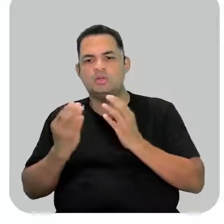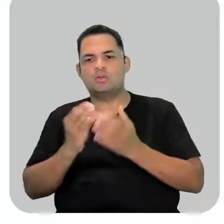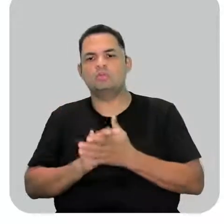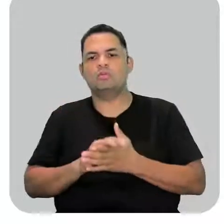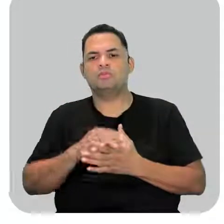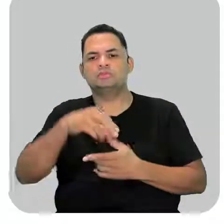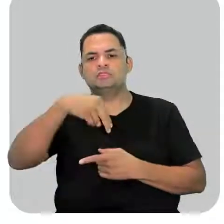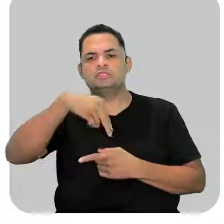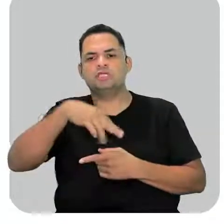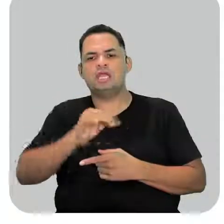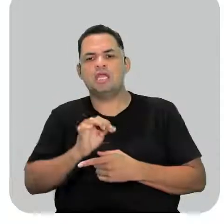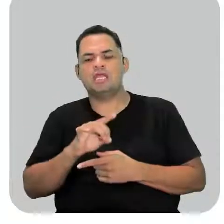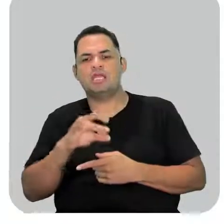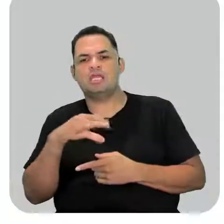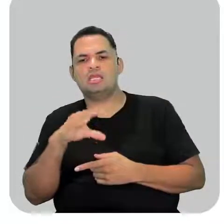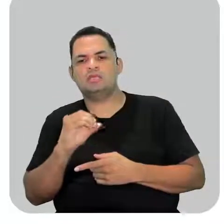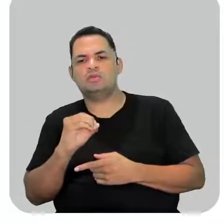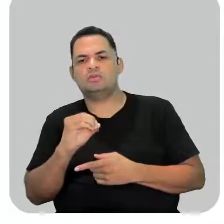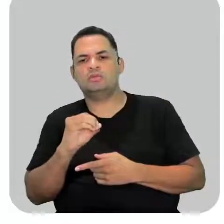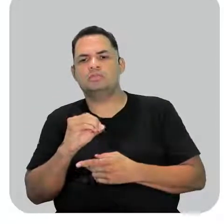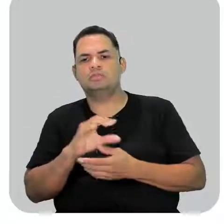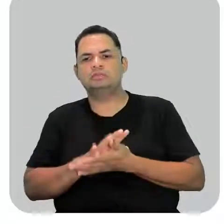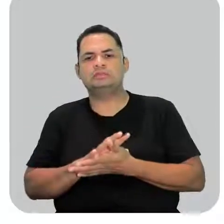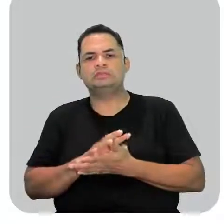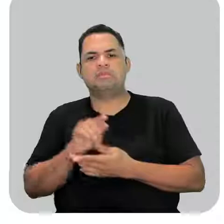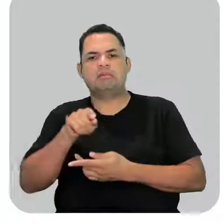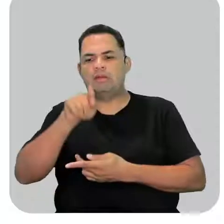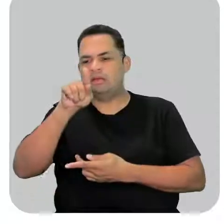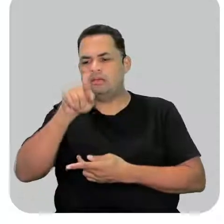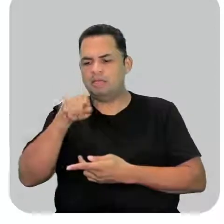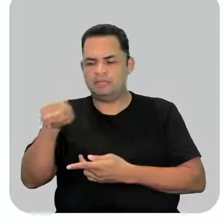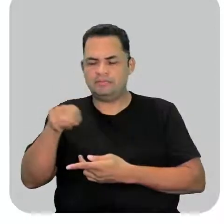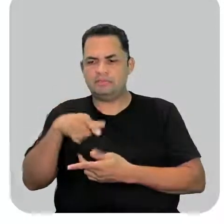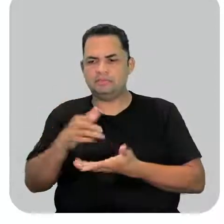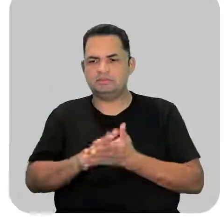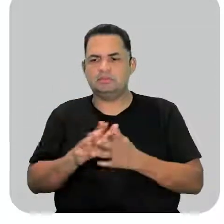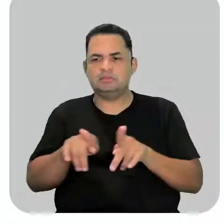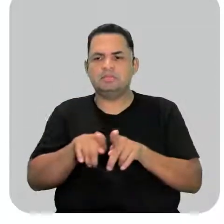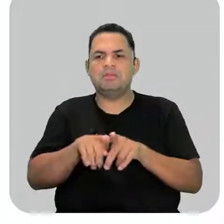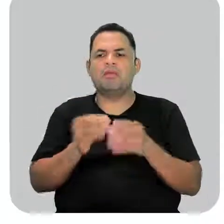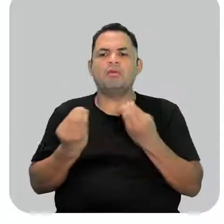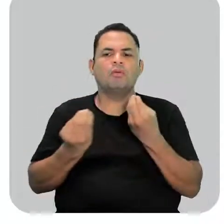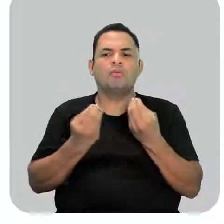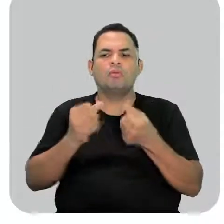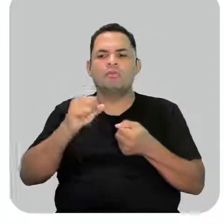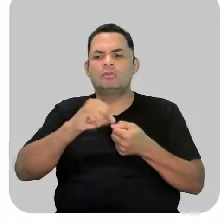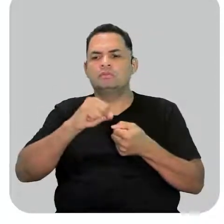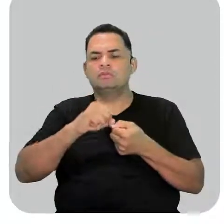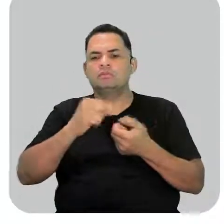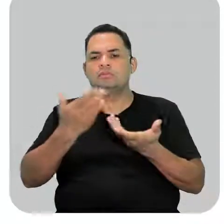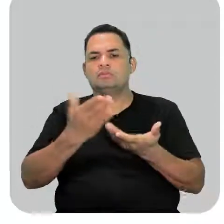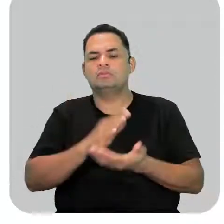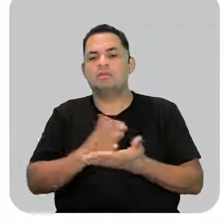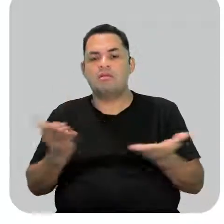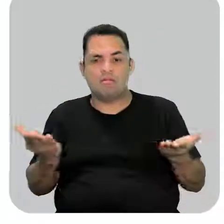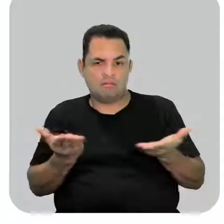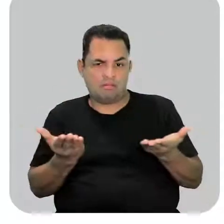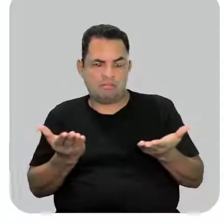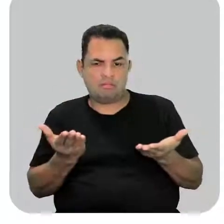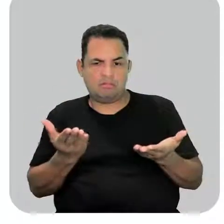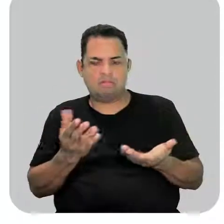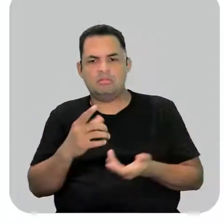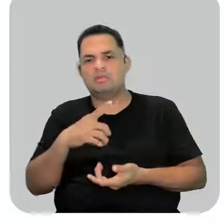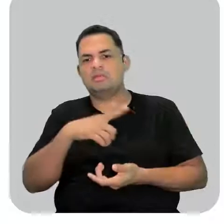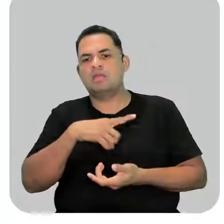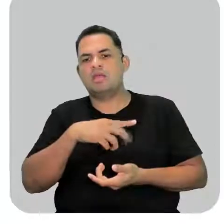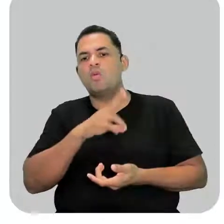nitros e ainda tem a bendita de uma ramificação ligada ao benzeno. Como é que eu faço? Aí, nesse caso aqui, ele tem um